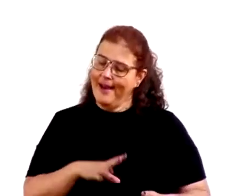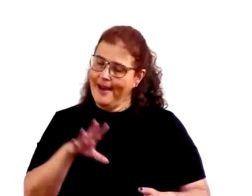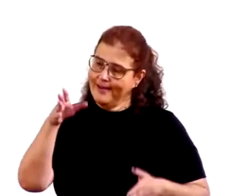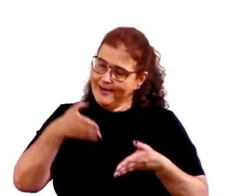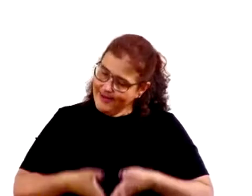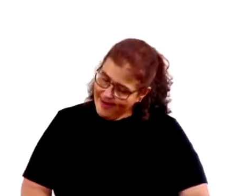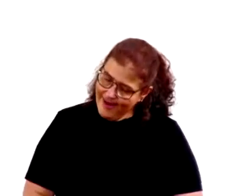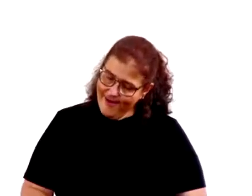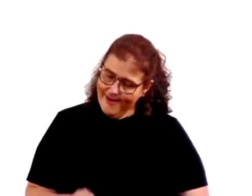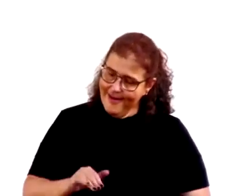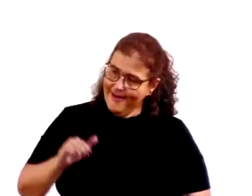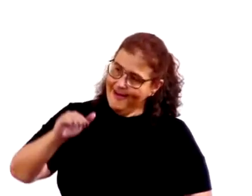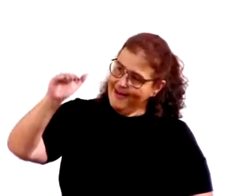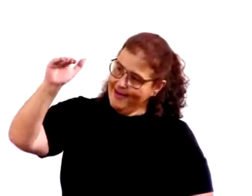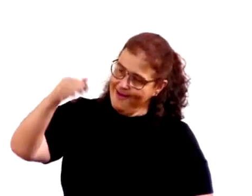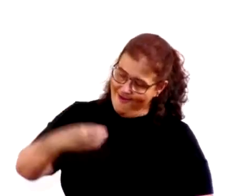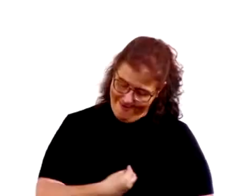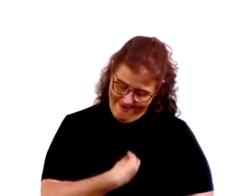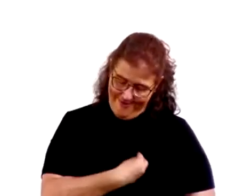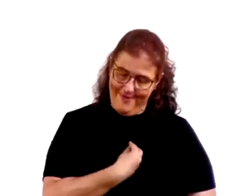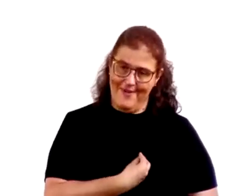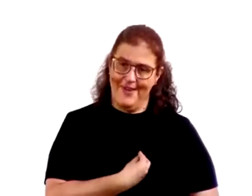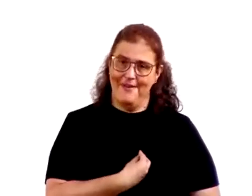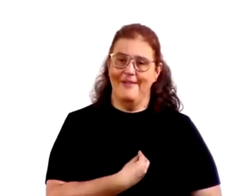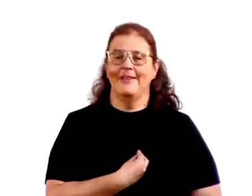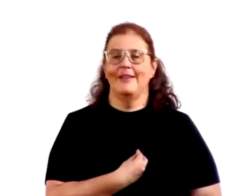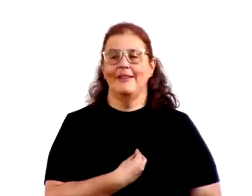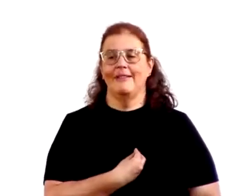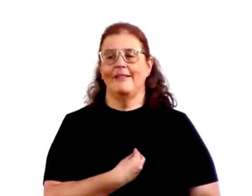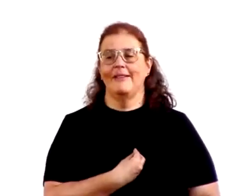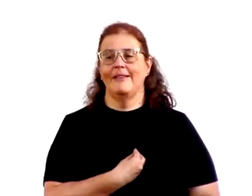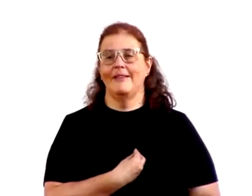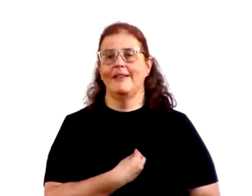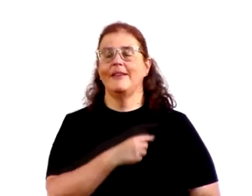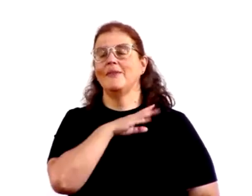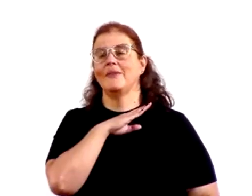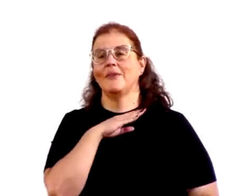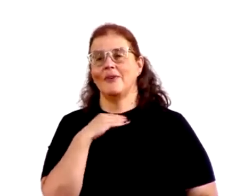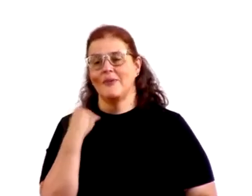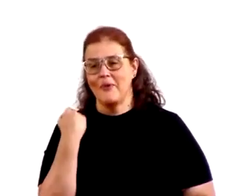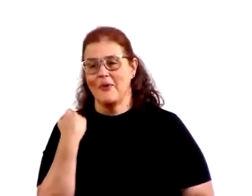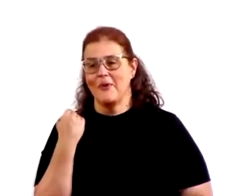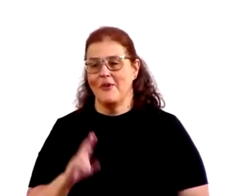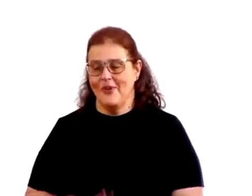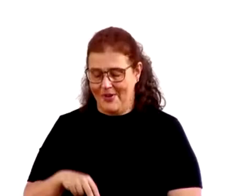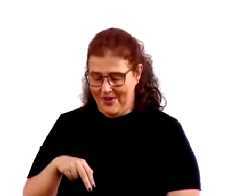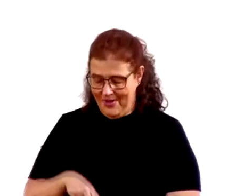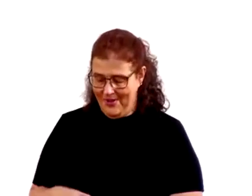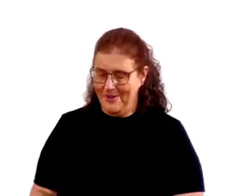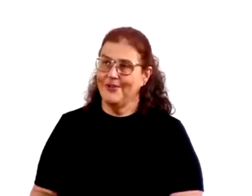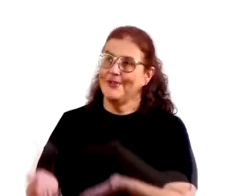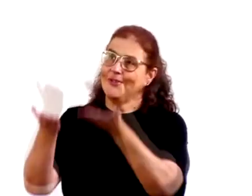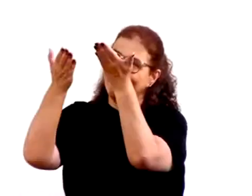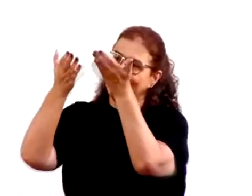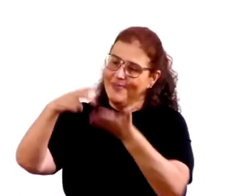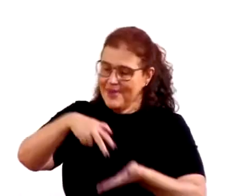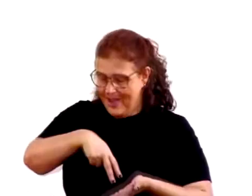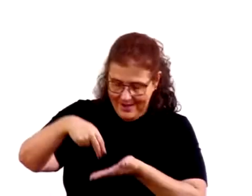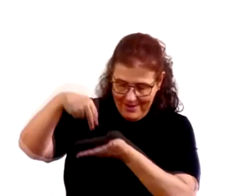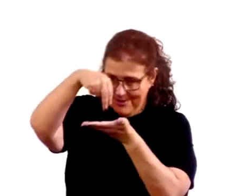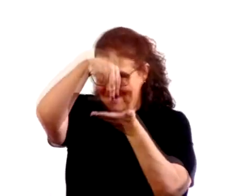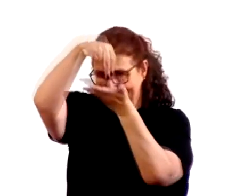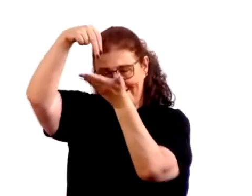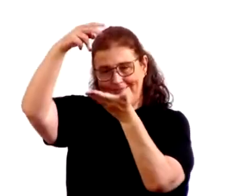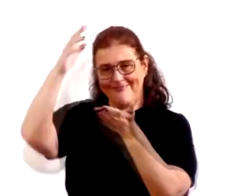o reino veio, o próprio Jesus disse, o reino está entre vós, ele ascendeu aos céus, os varões